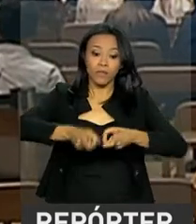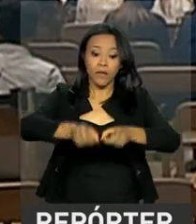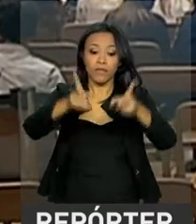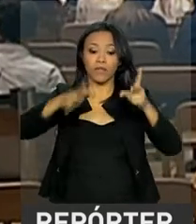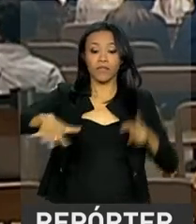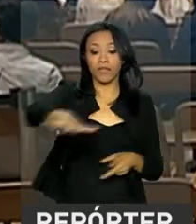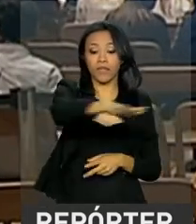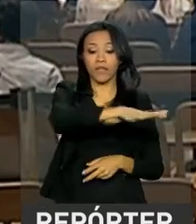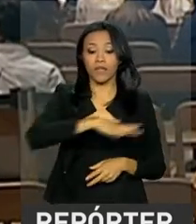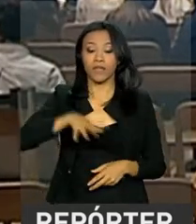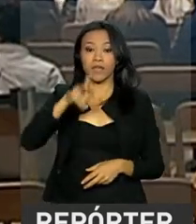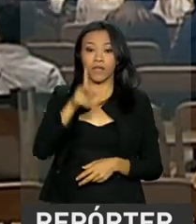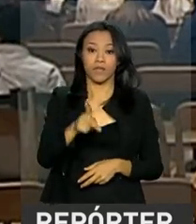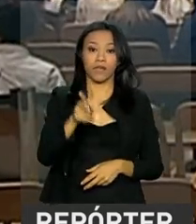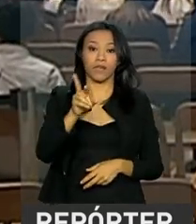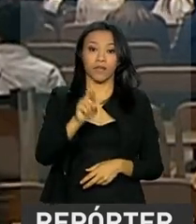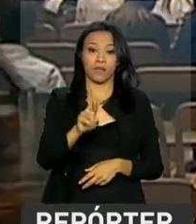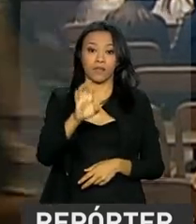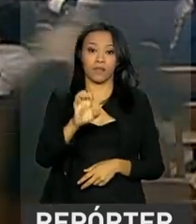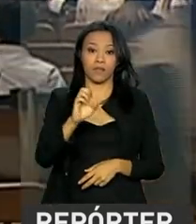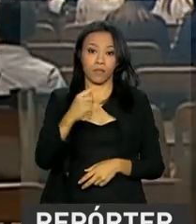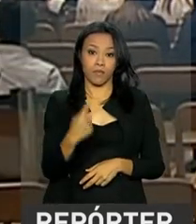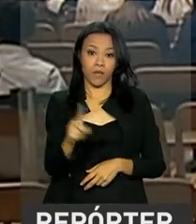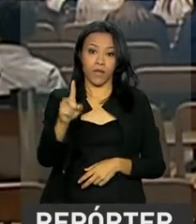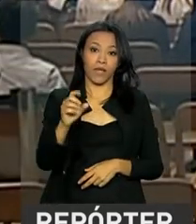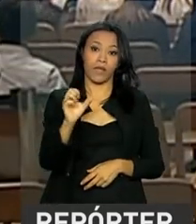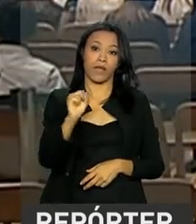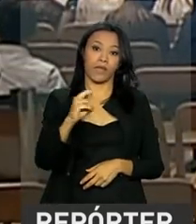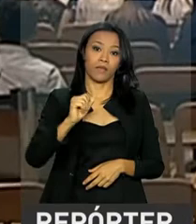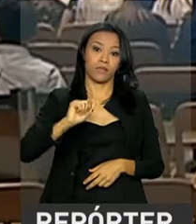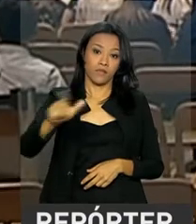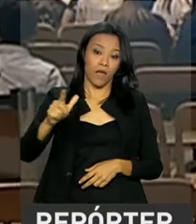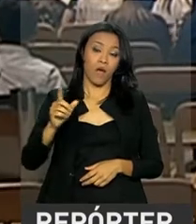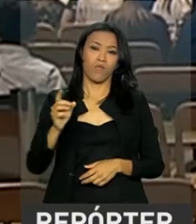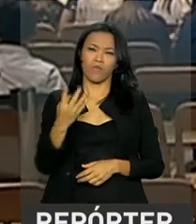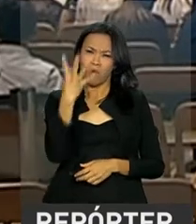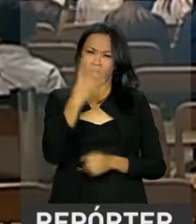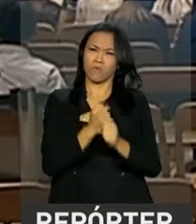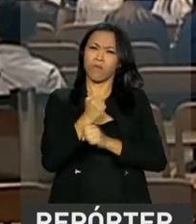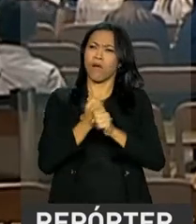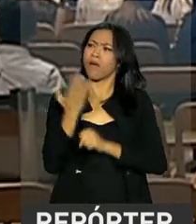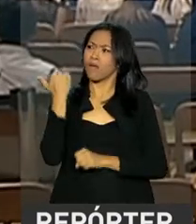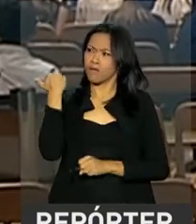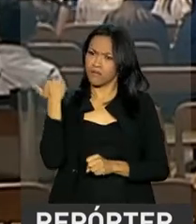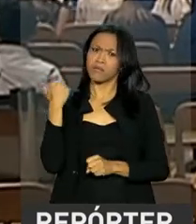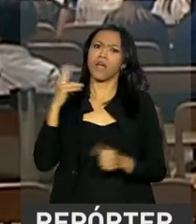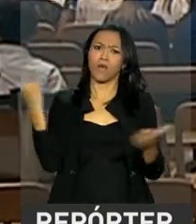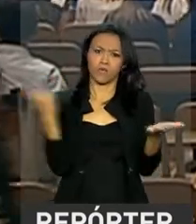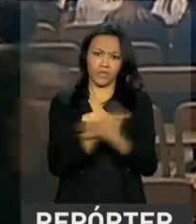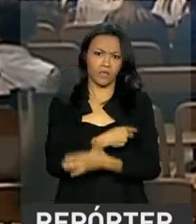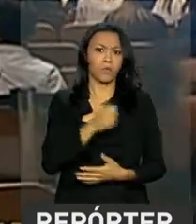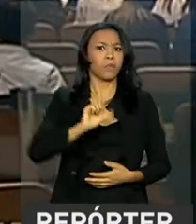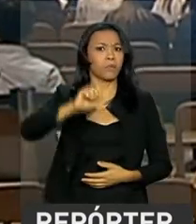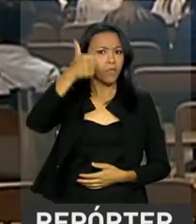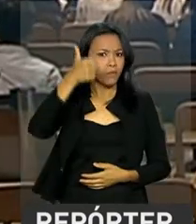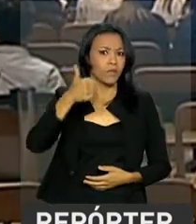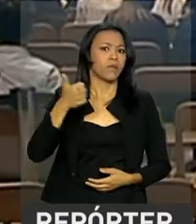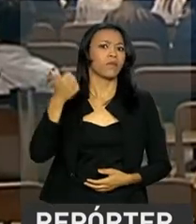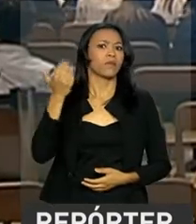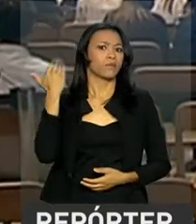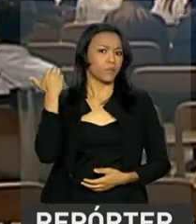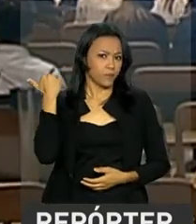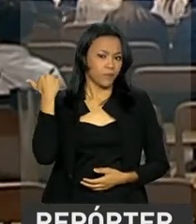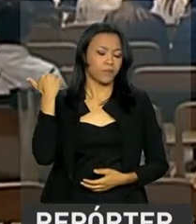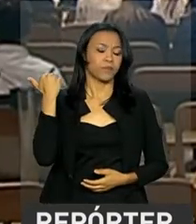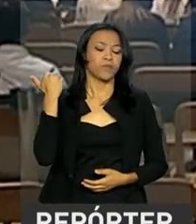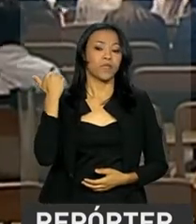pré-sal depois de 4 anos, quando ocorreu o primeiro e único leilão na camada pré-sal, quando foi